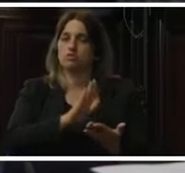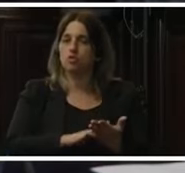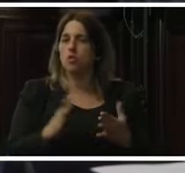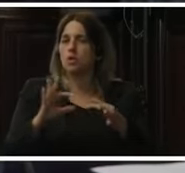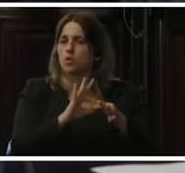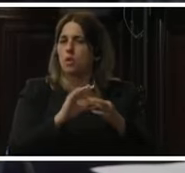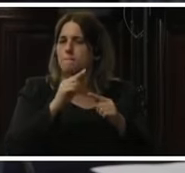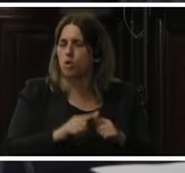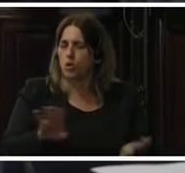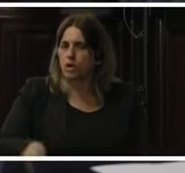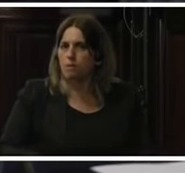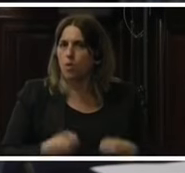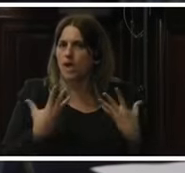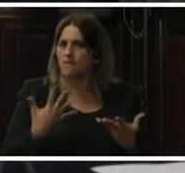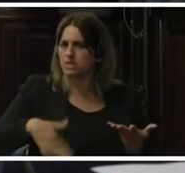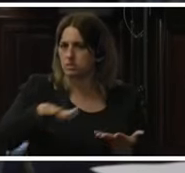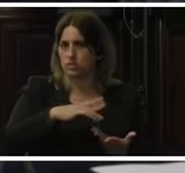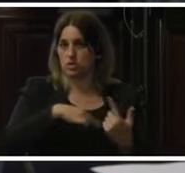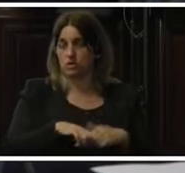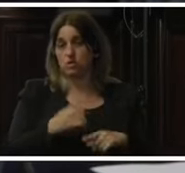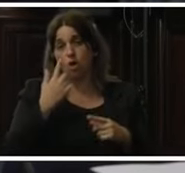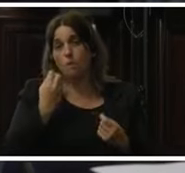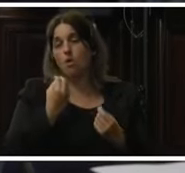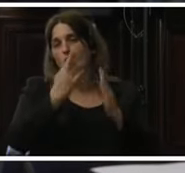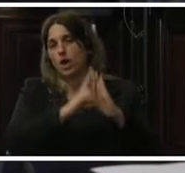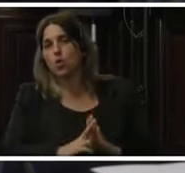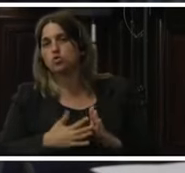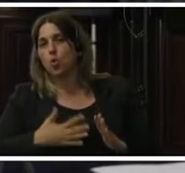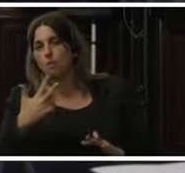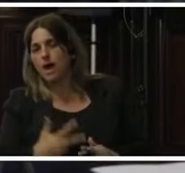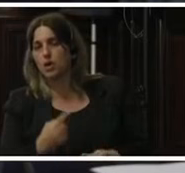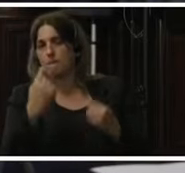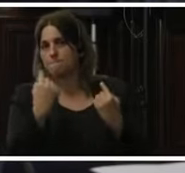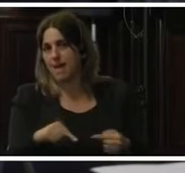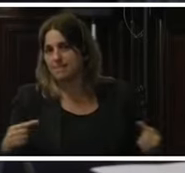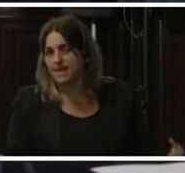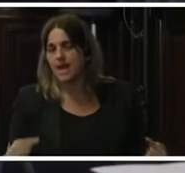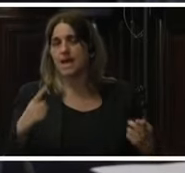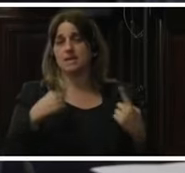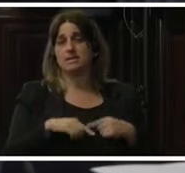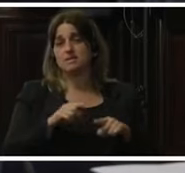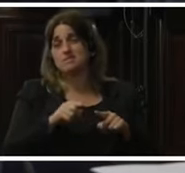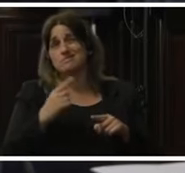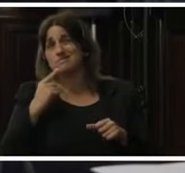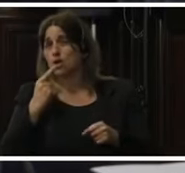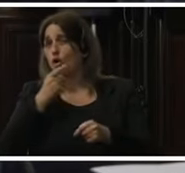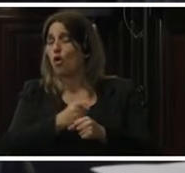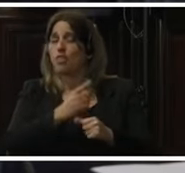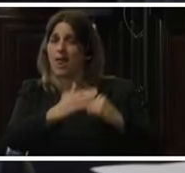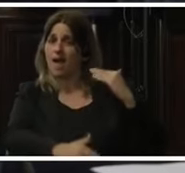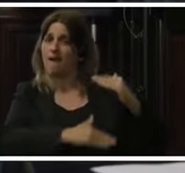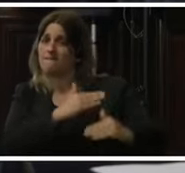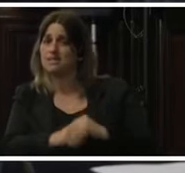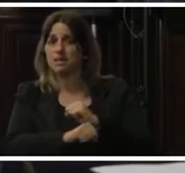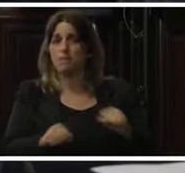vedações à precarização de recursos humanos e materiais da funai impede o avanço demarcação de territórios indígenas especialmente